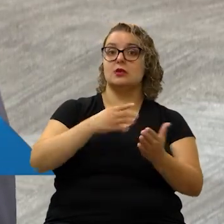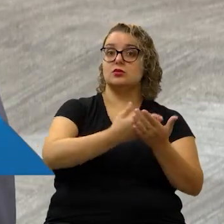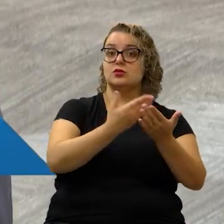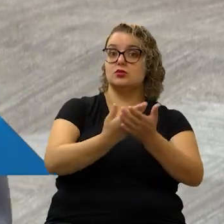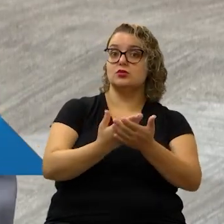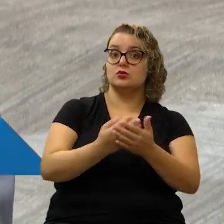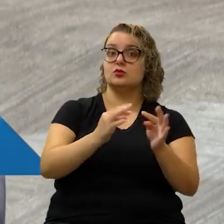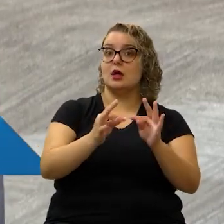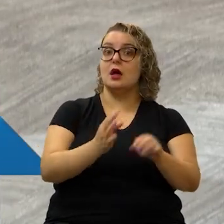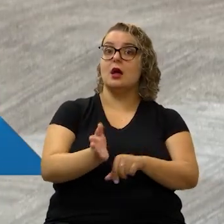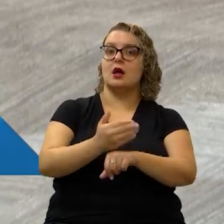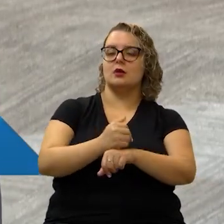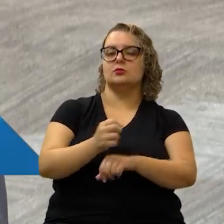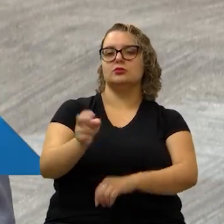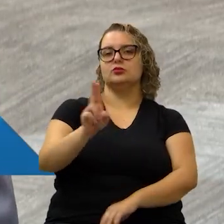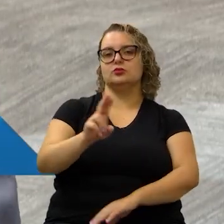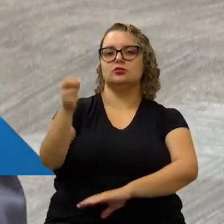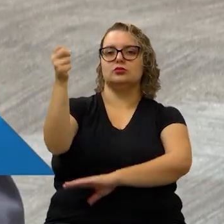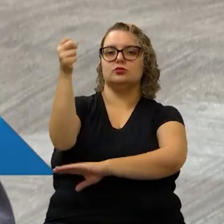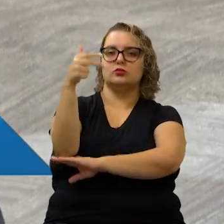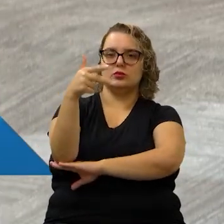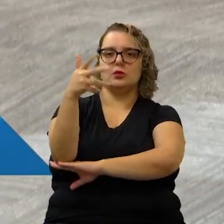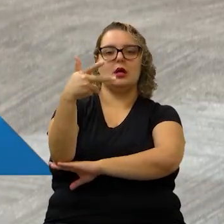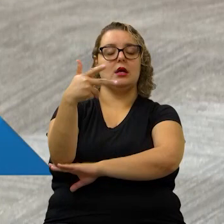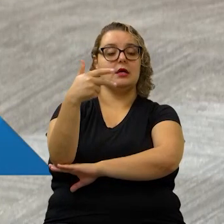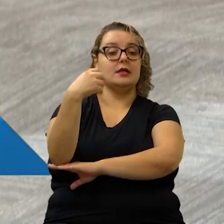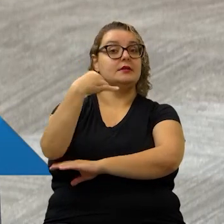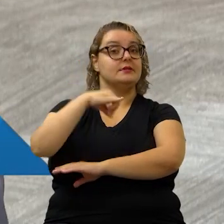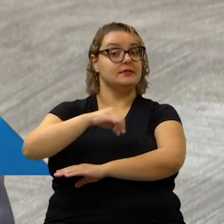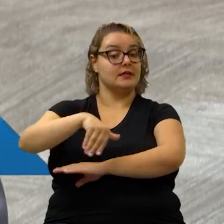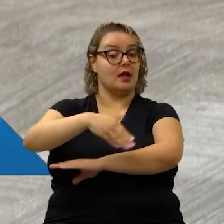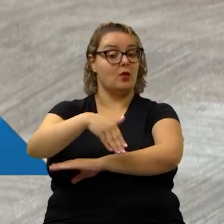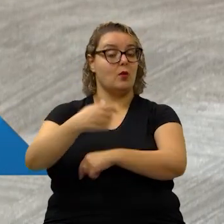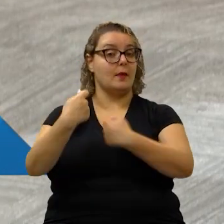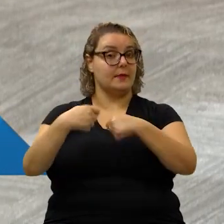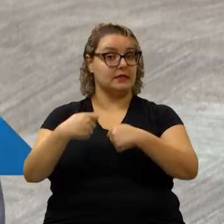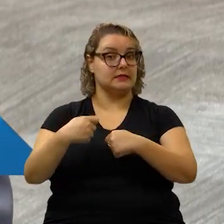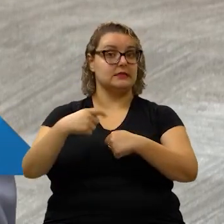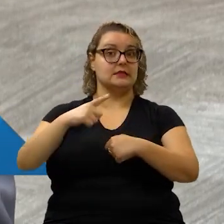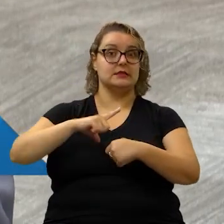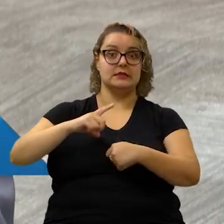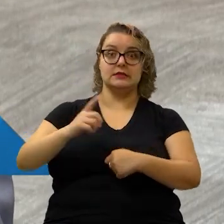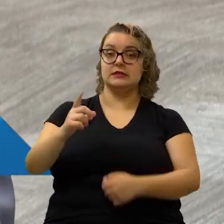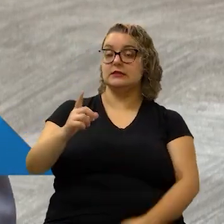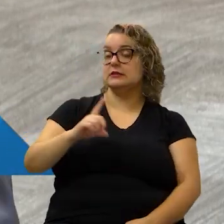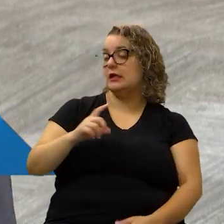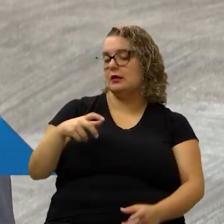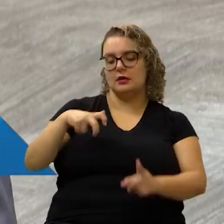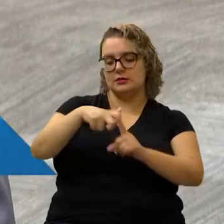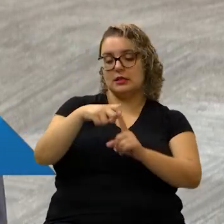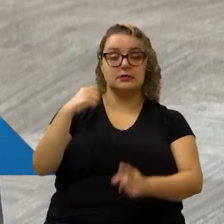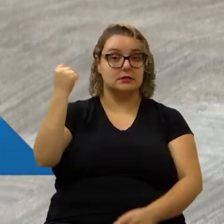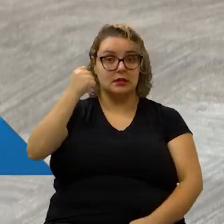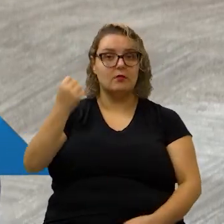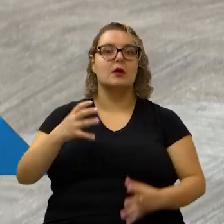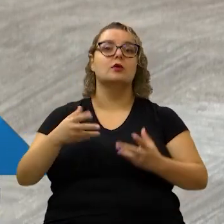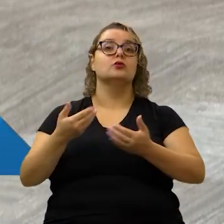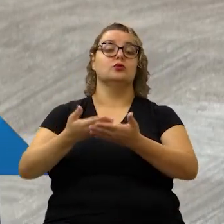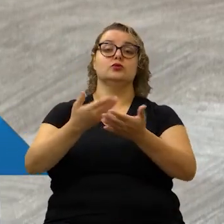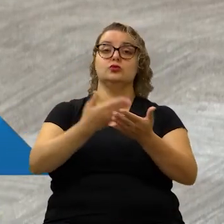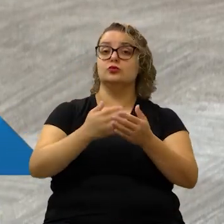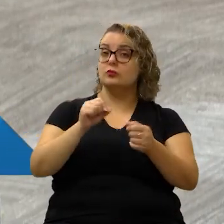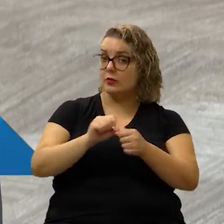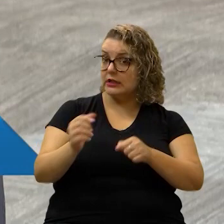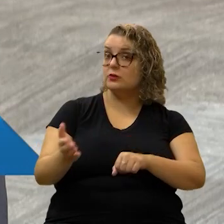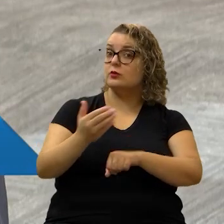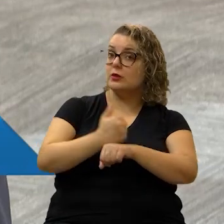técnico antes da implantação se a via necessita se a há casos de acidentes graves enfim tem todo